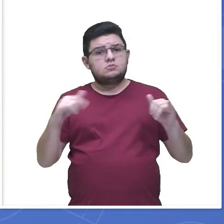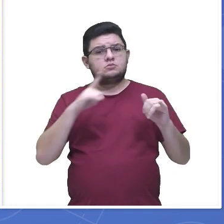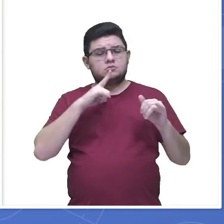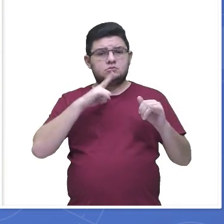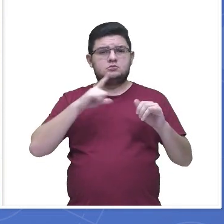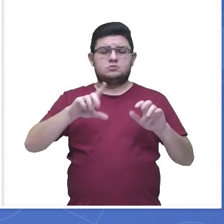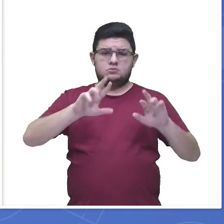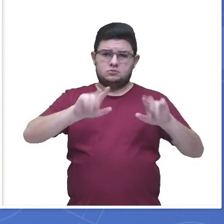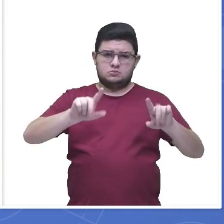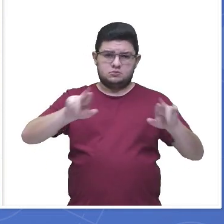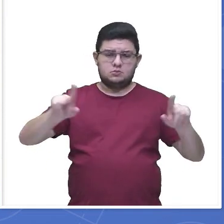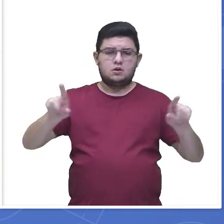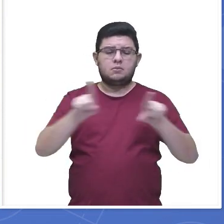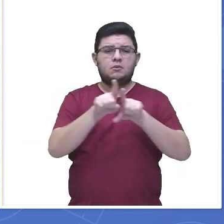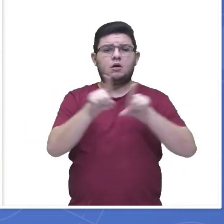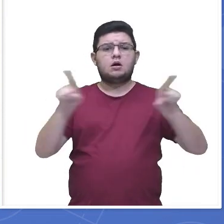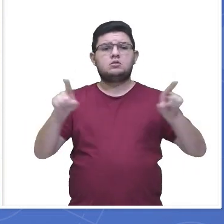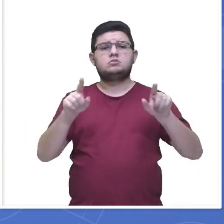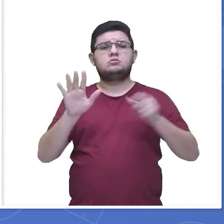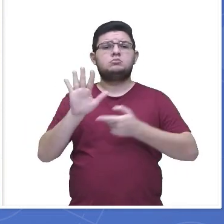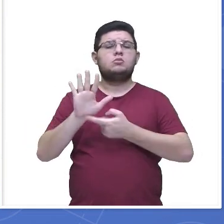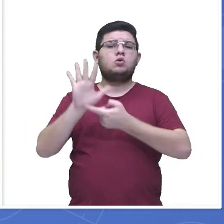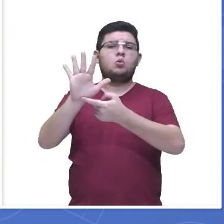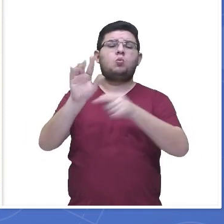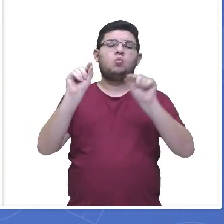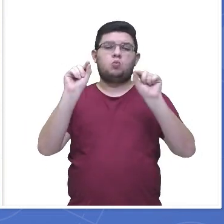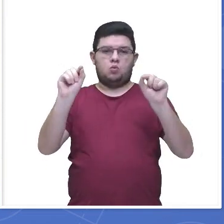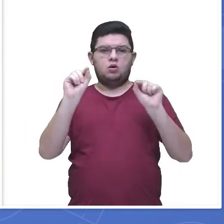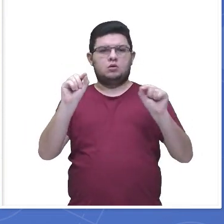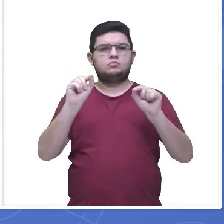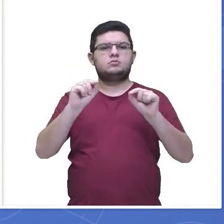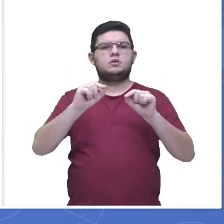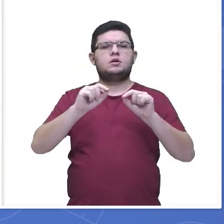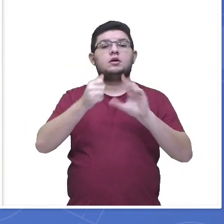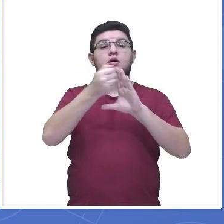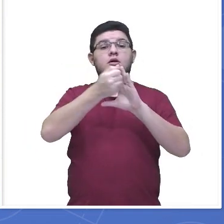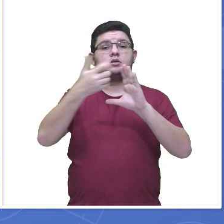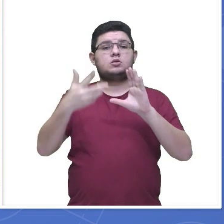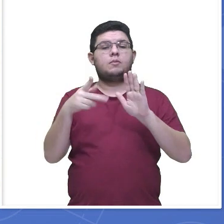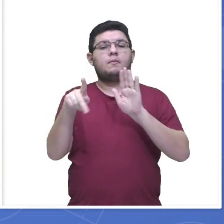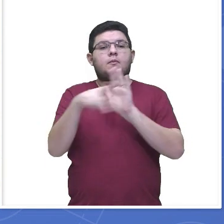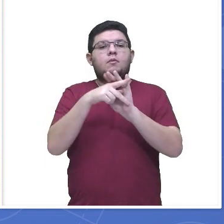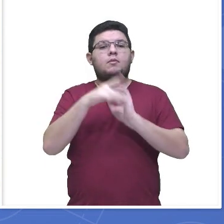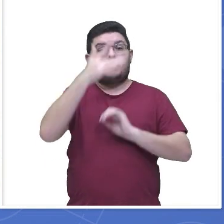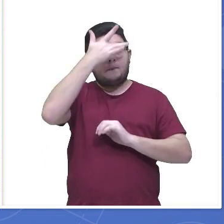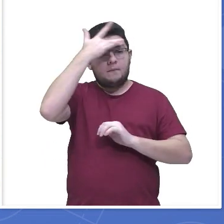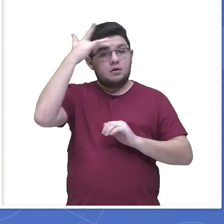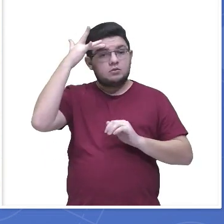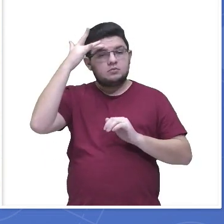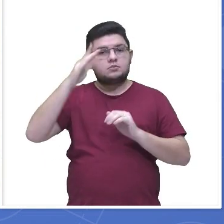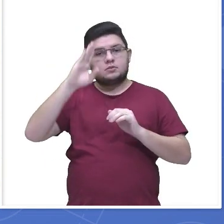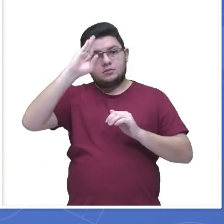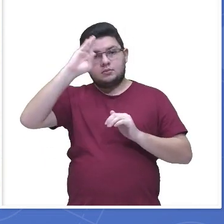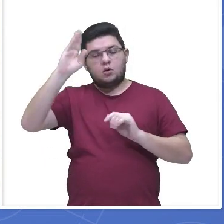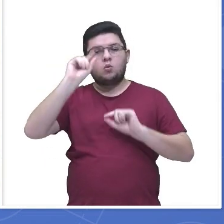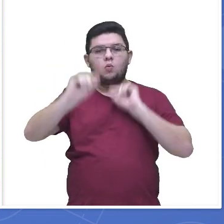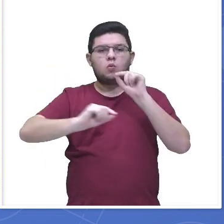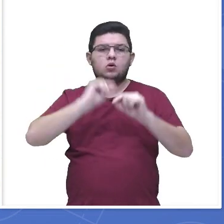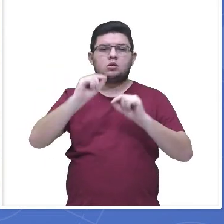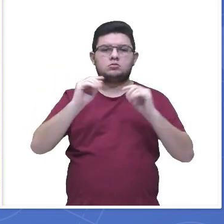eram representadas de acordo com os traços particulares da pessoa, principalmente a posição que ocupava